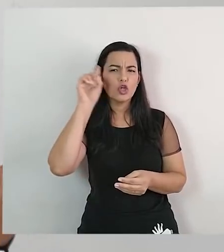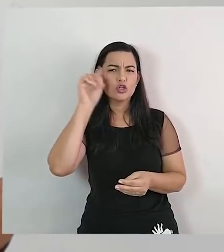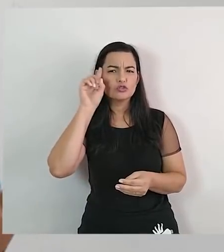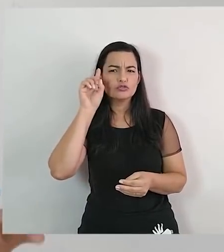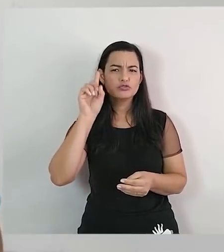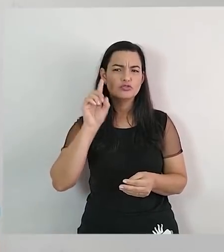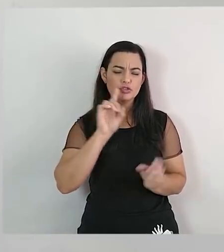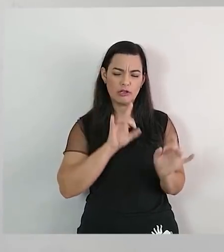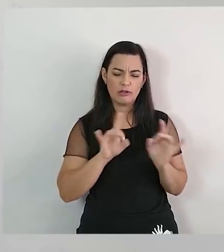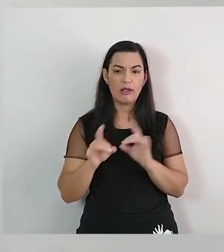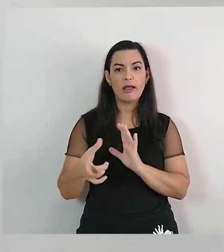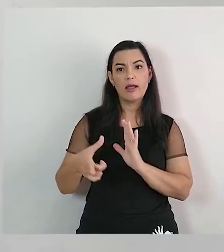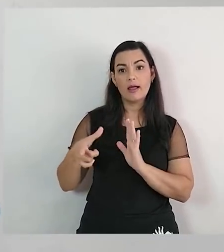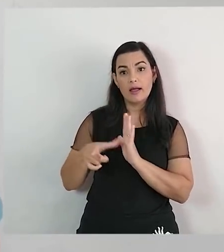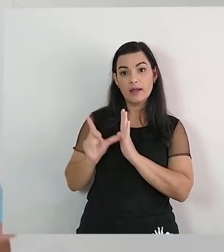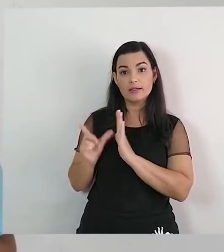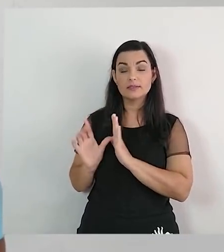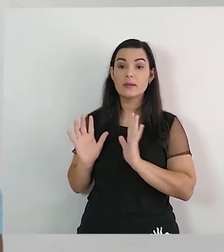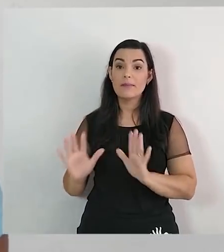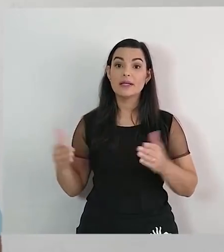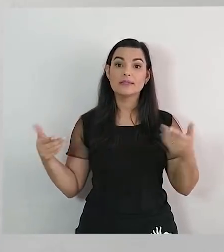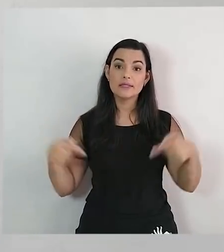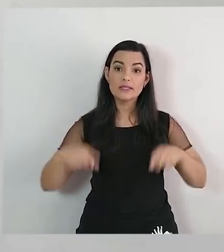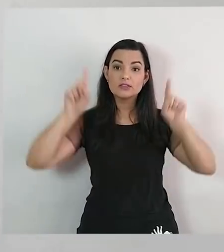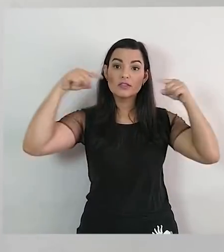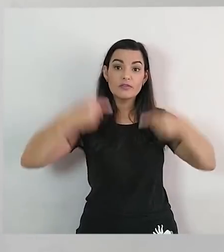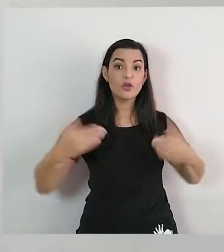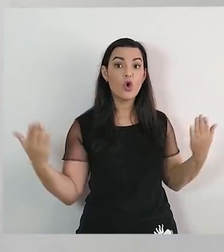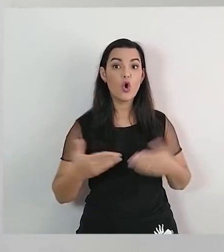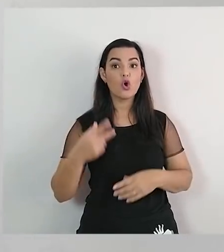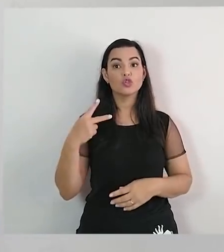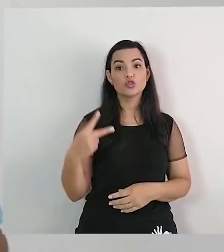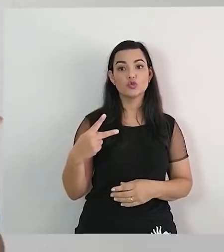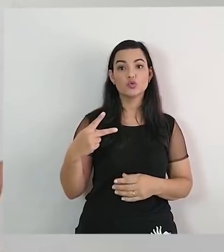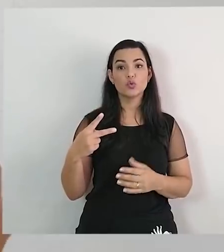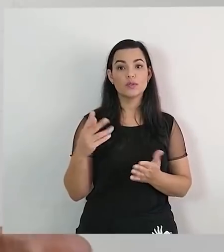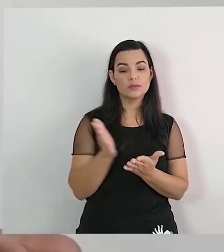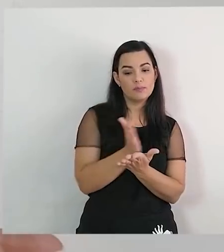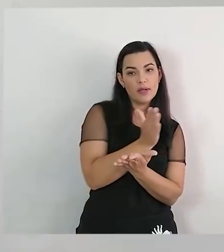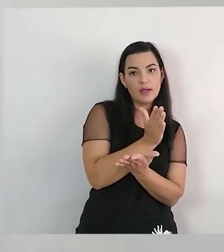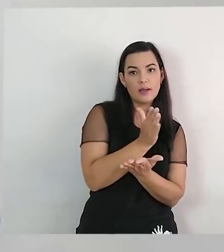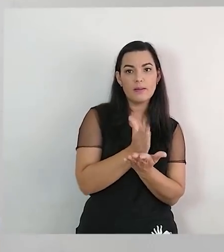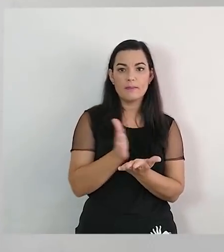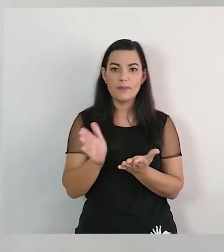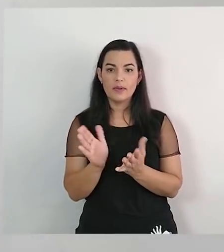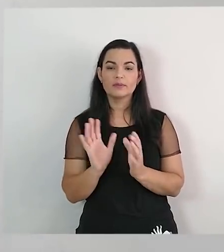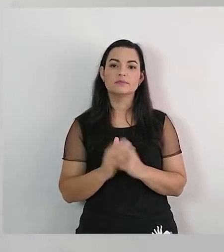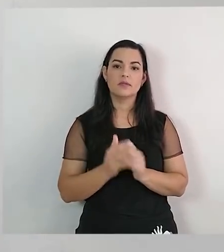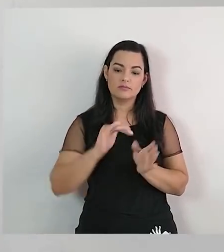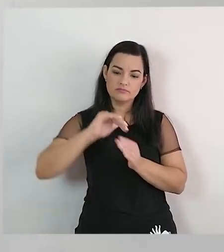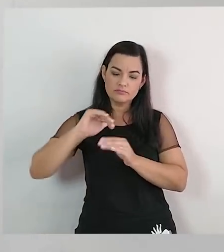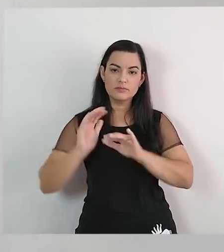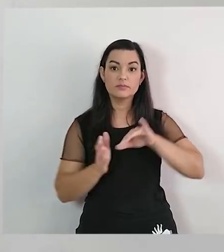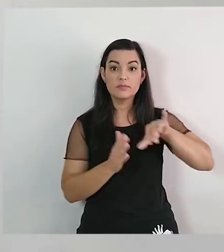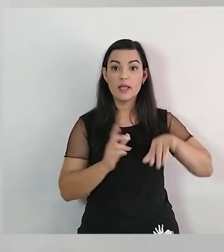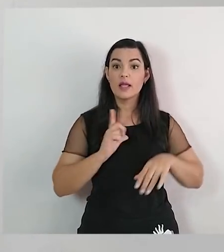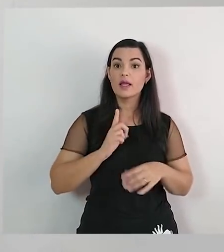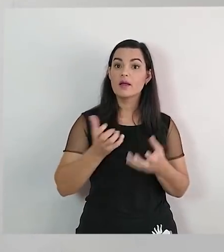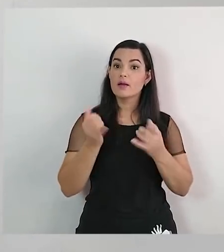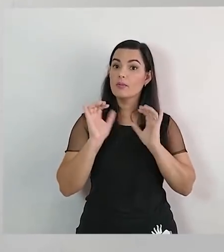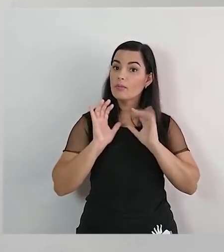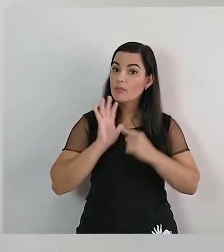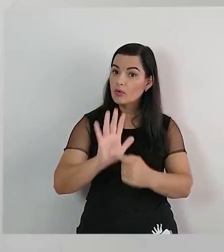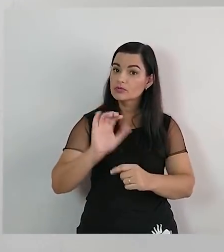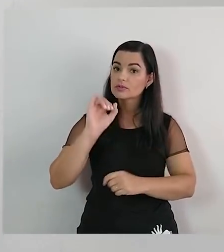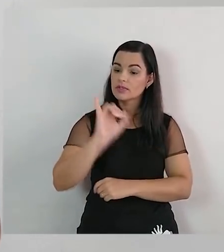é composto por duas partes e eu vou te mostrar a imagem com a ideia do que eu quero que vocês